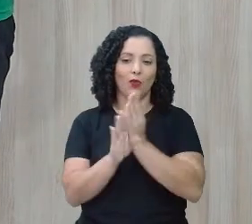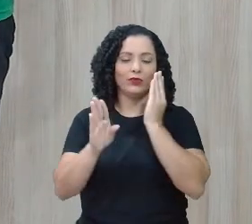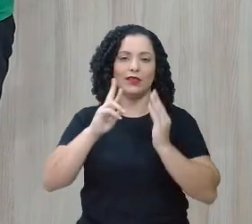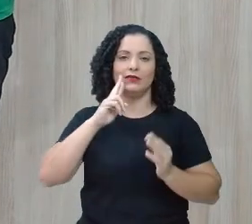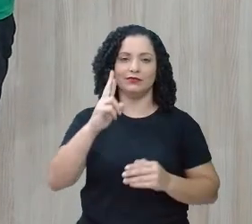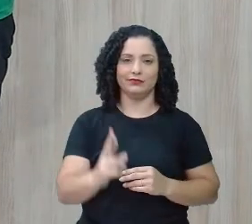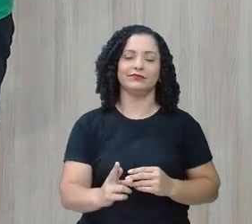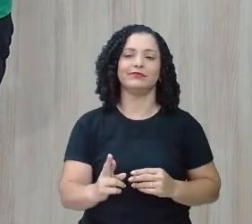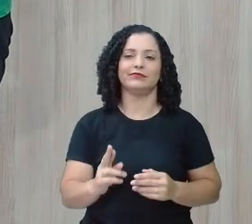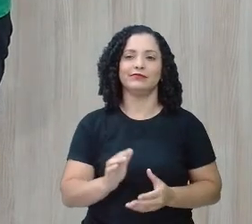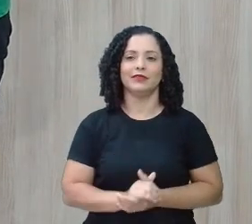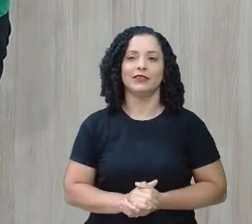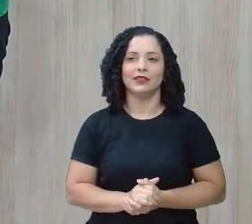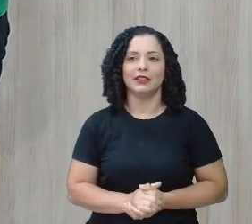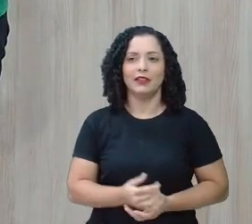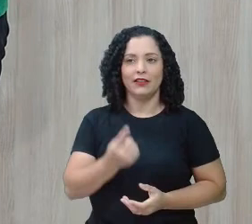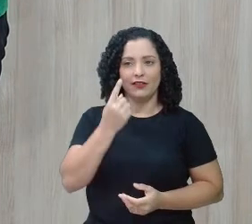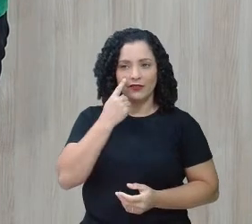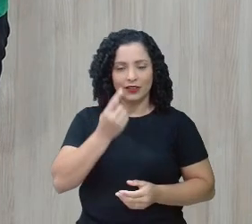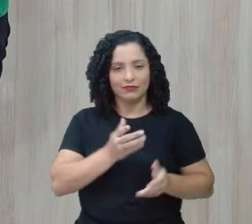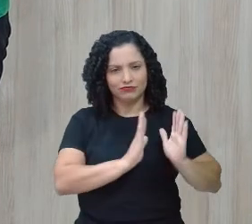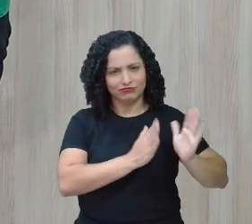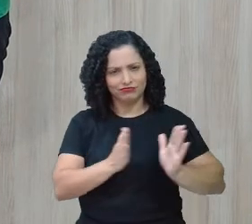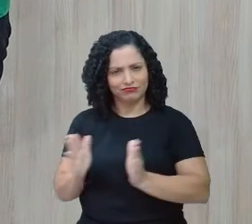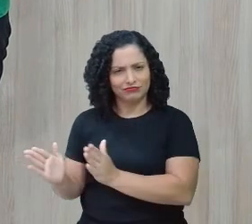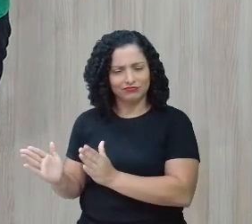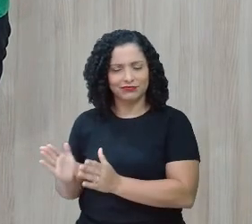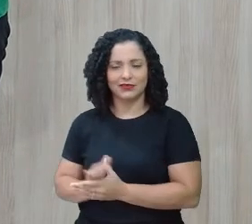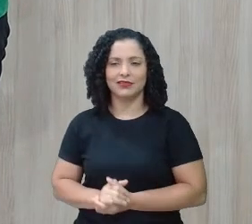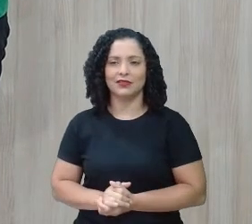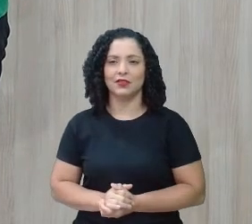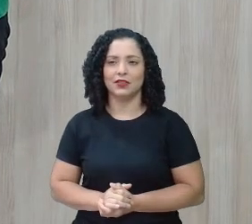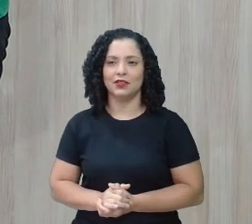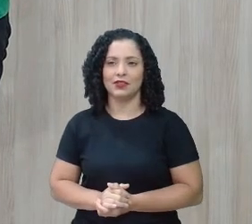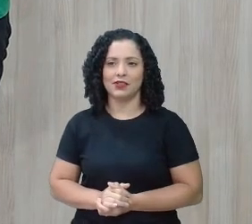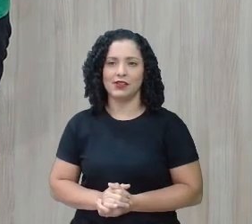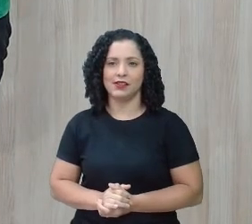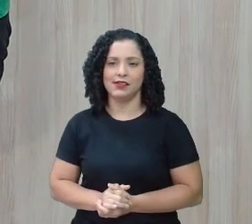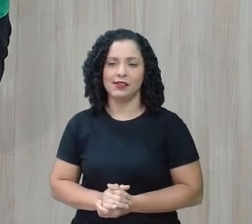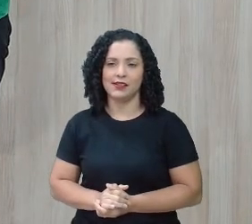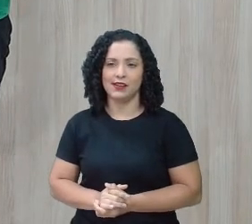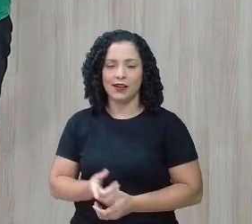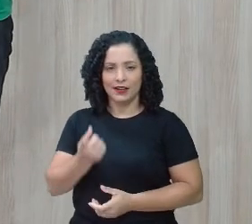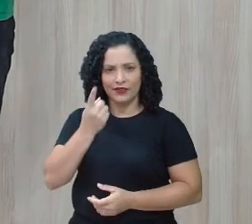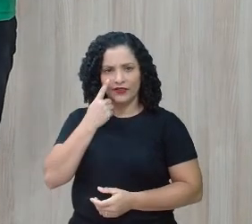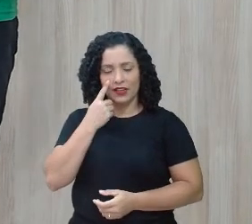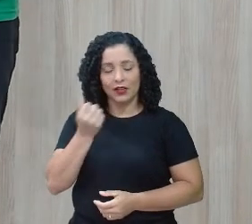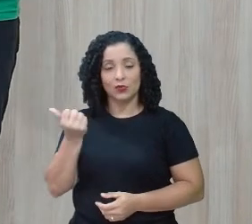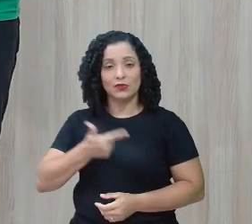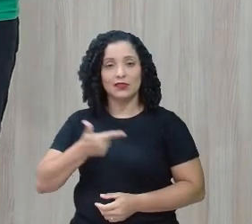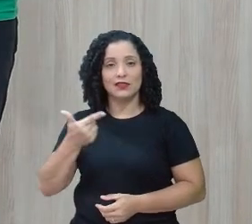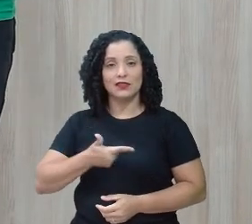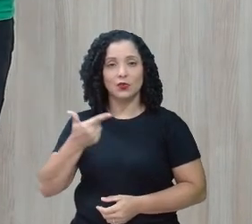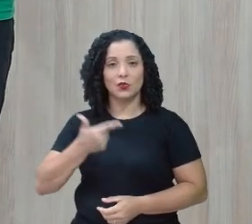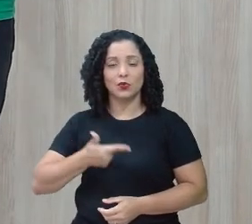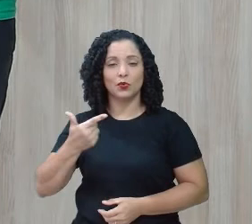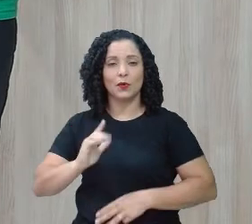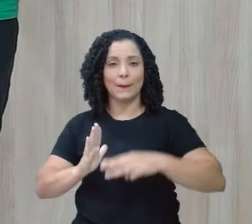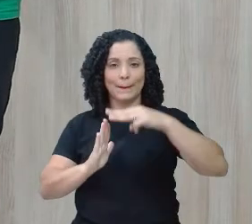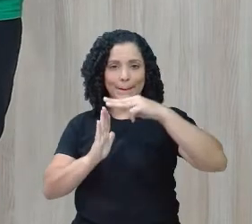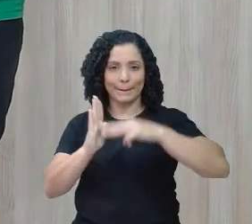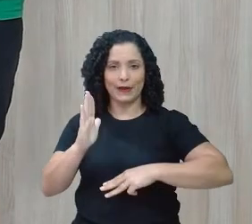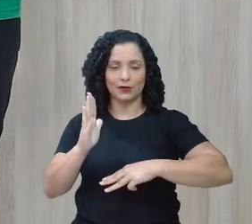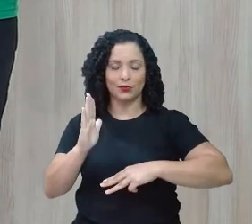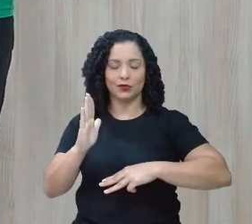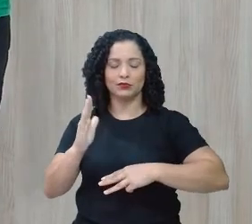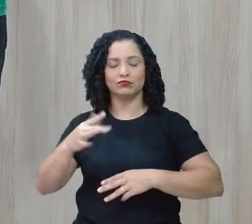joia? Vamos lá, vamos continuando aqui para a gente ver o segundo método de resolução, tá?